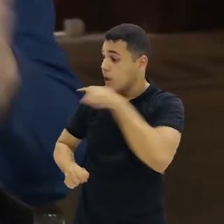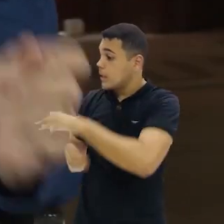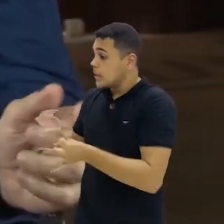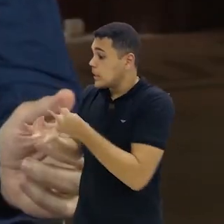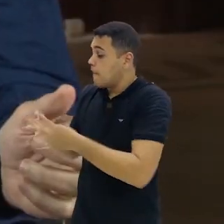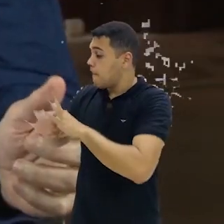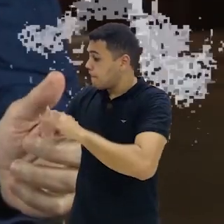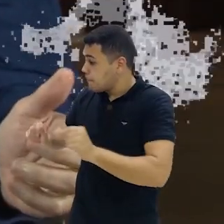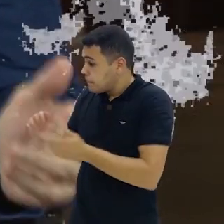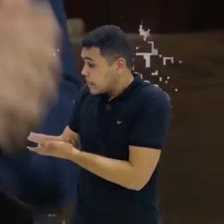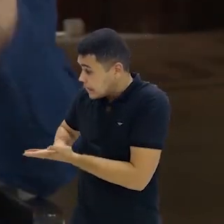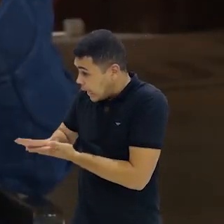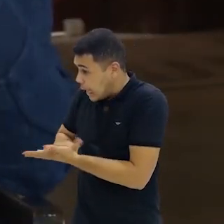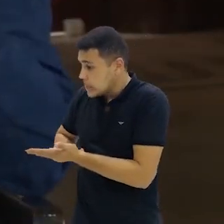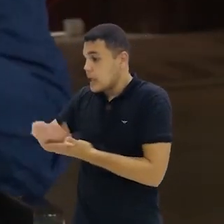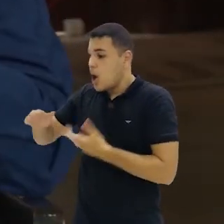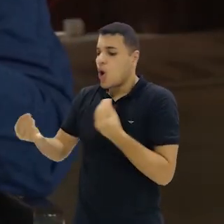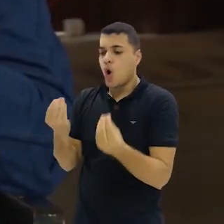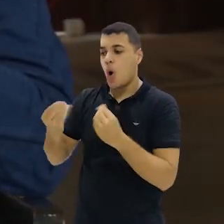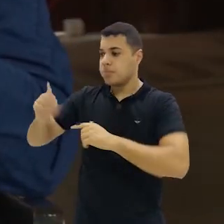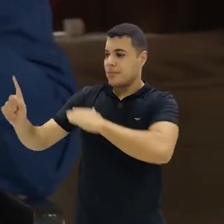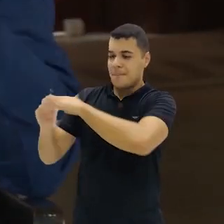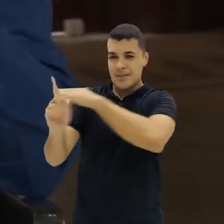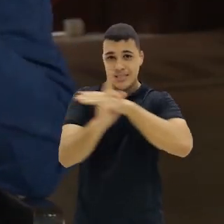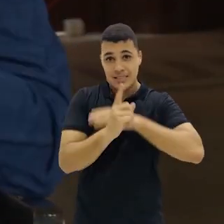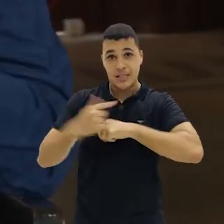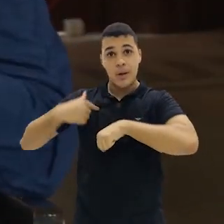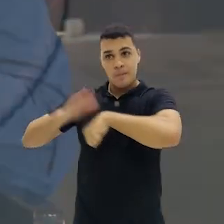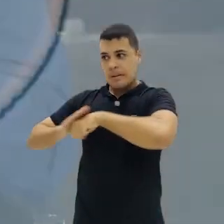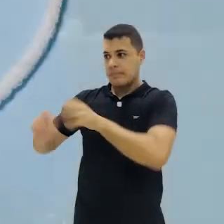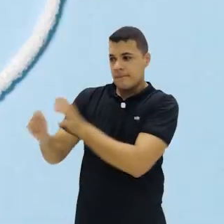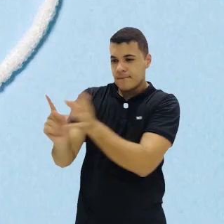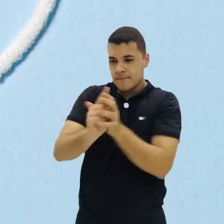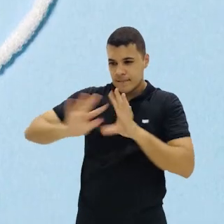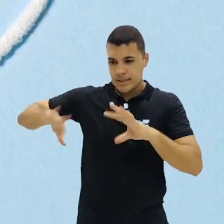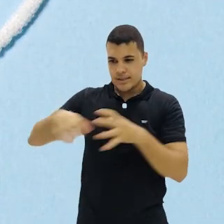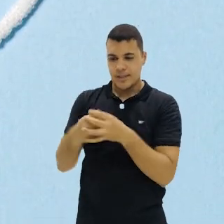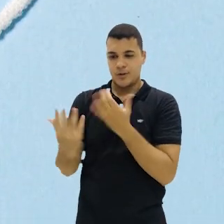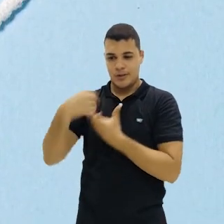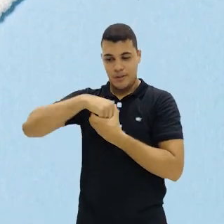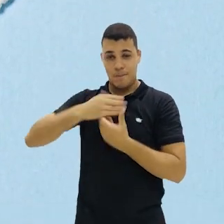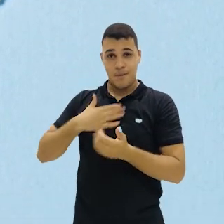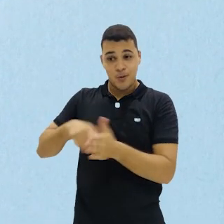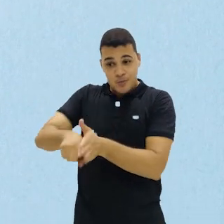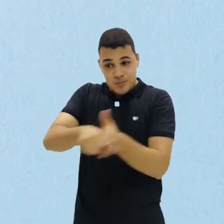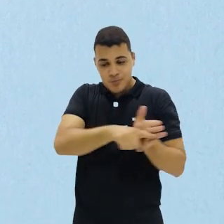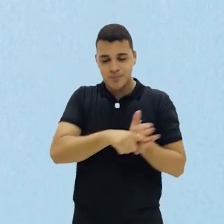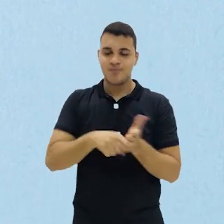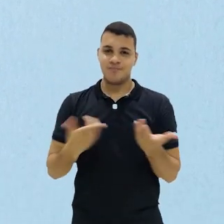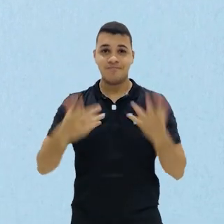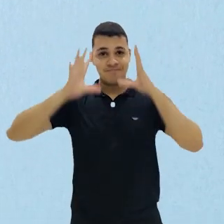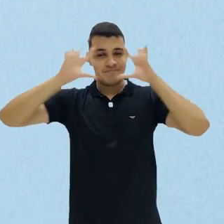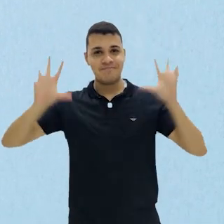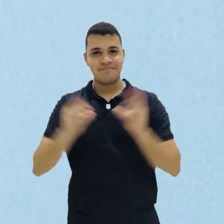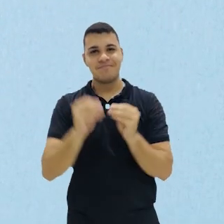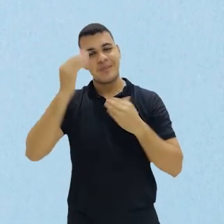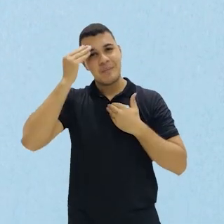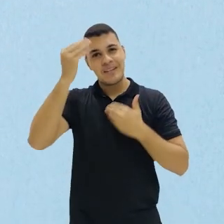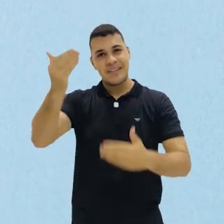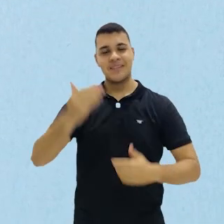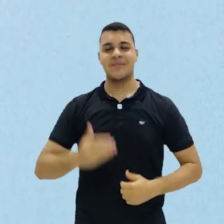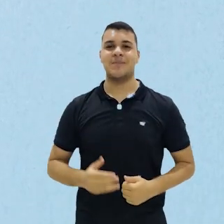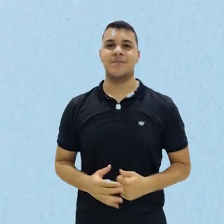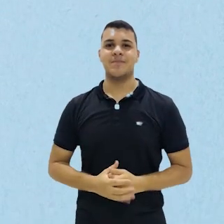no meu estudo. Basicamente é isso. Muito obrigado a vocês. Conforme vimos, a aplicação dos estudos